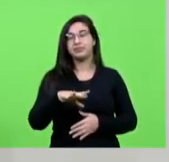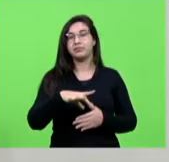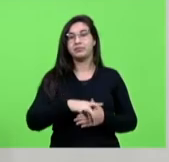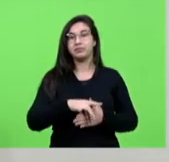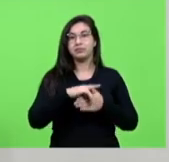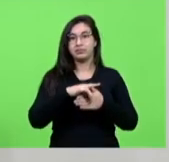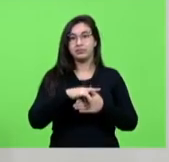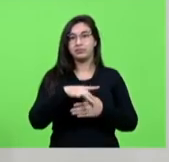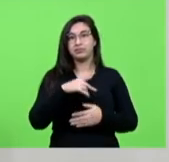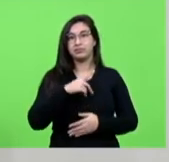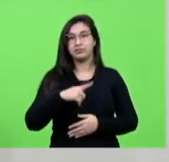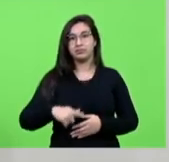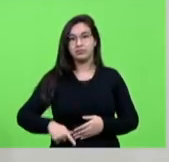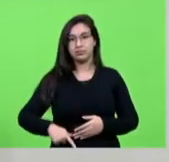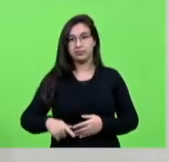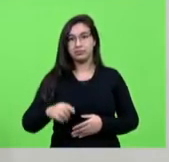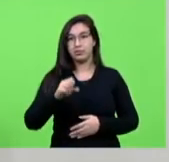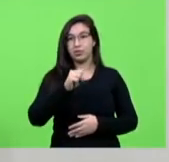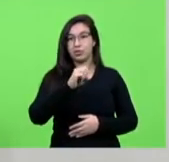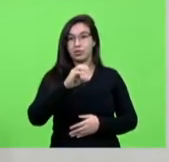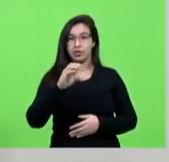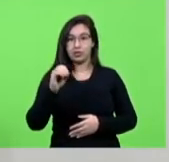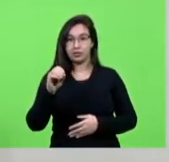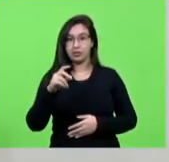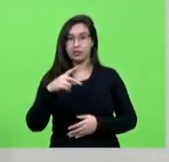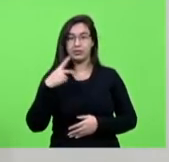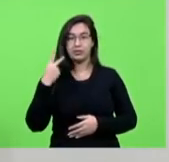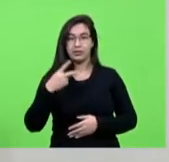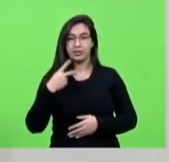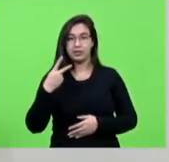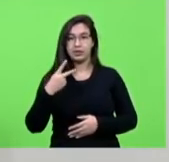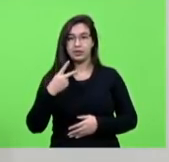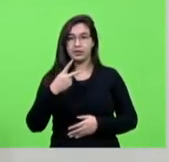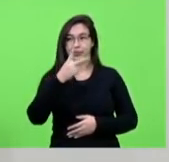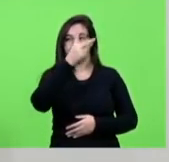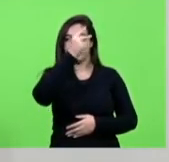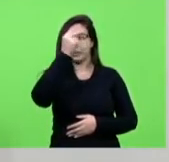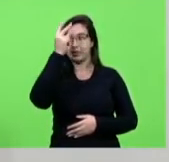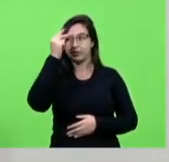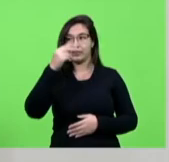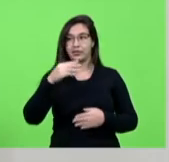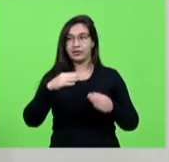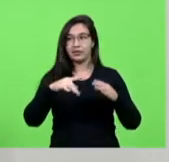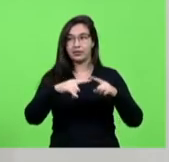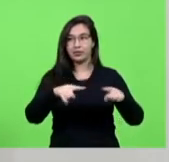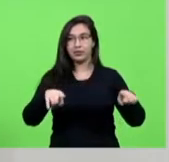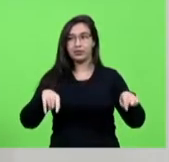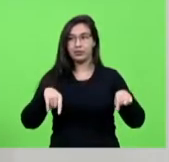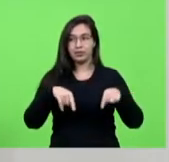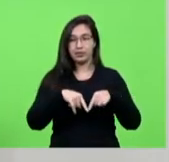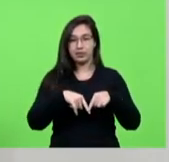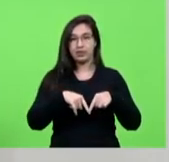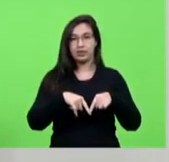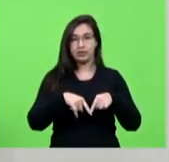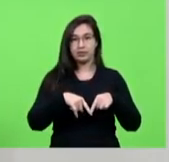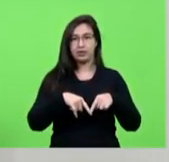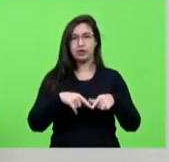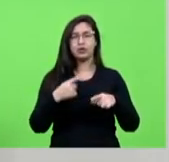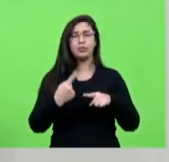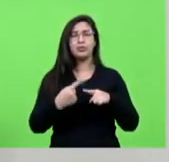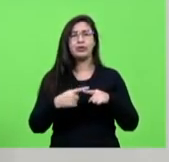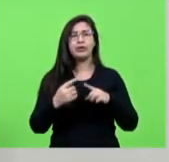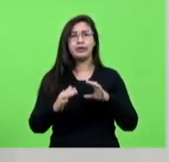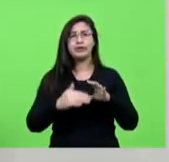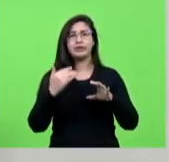Ismael. 80 policiais. E vem o prefeito no nosso gabinete, vem o vereador no nosso gabinete e pergunta: por que que eu recebi um polícia e